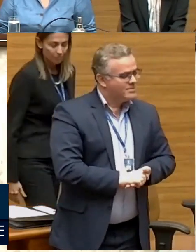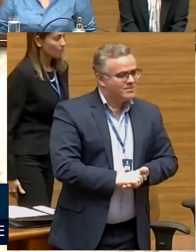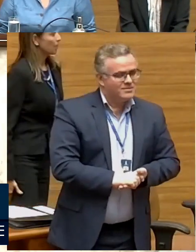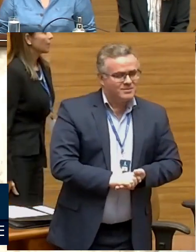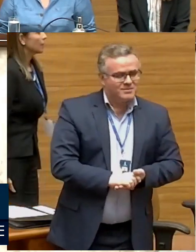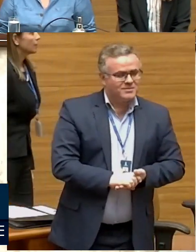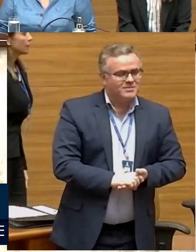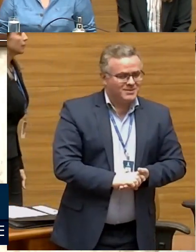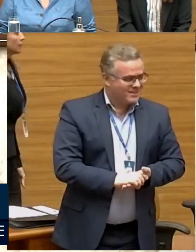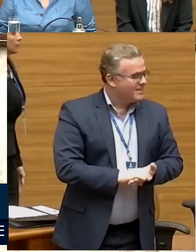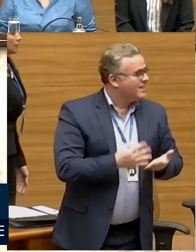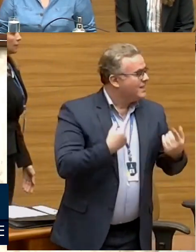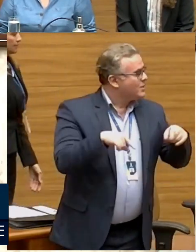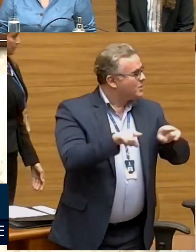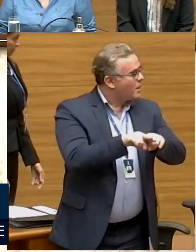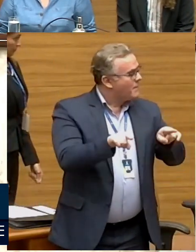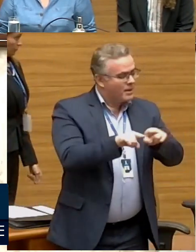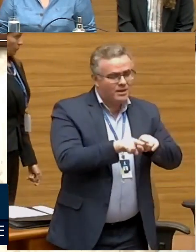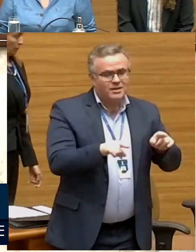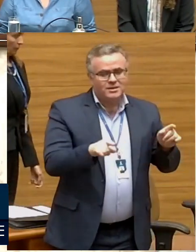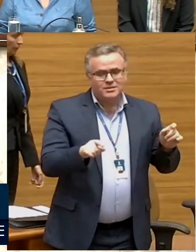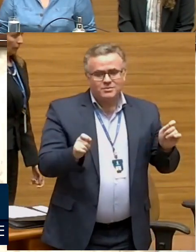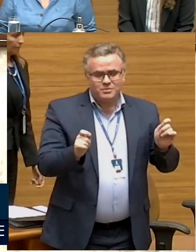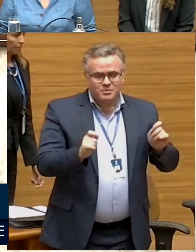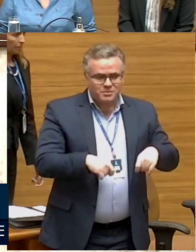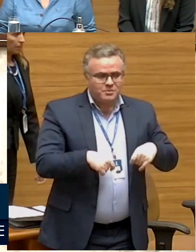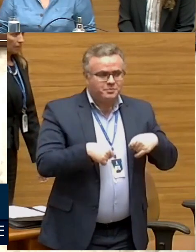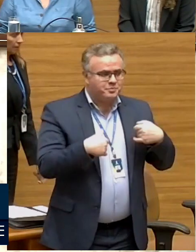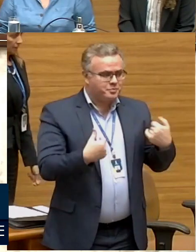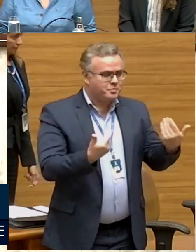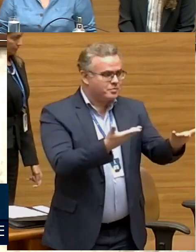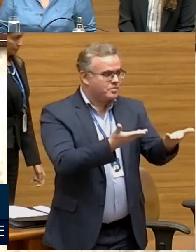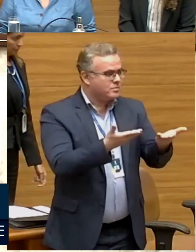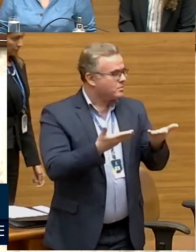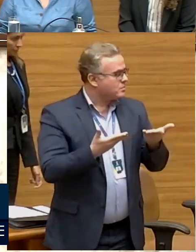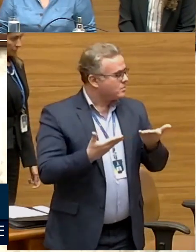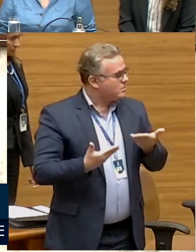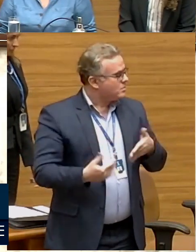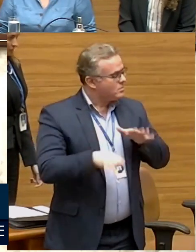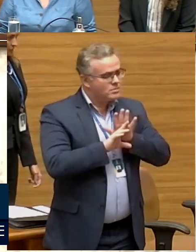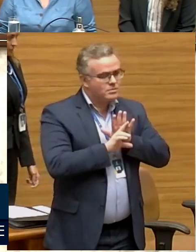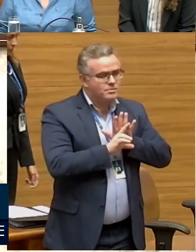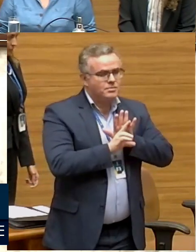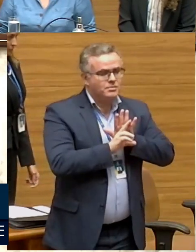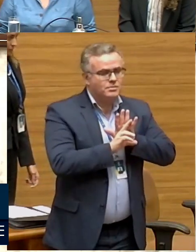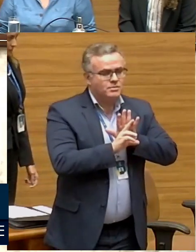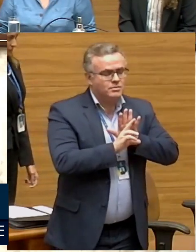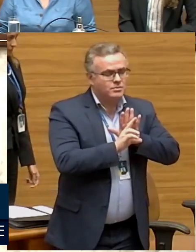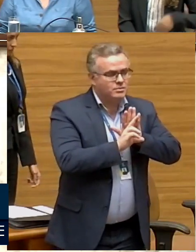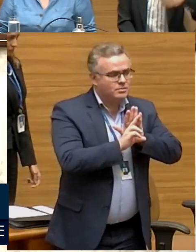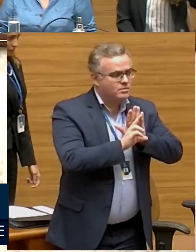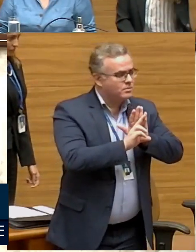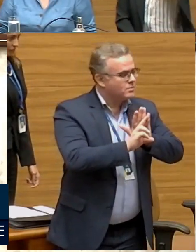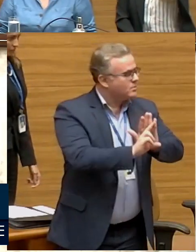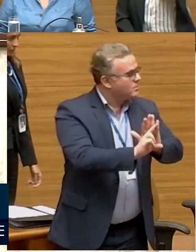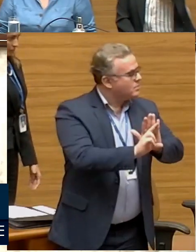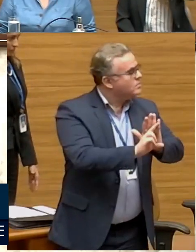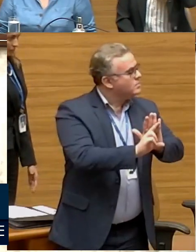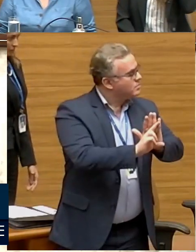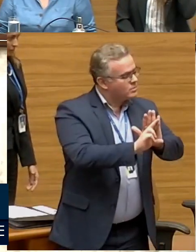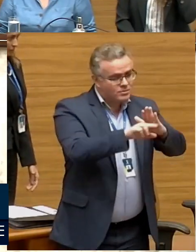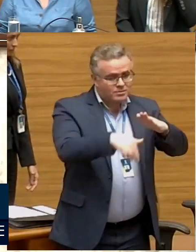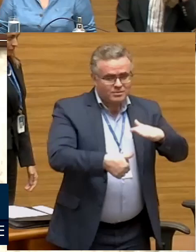Assim. E também, né, eu vou convidar aqui para representando o